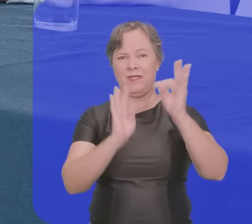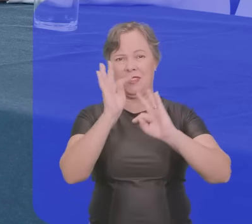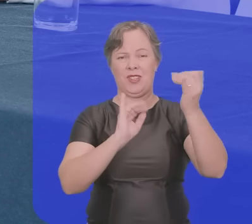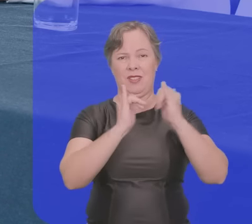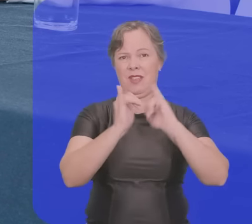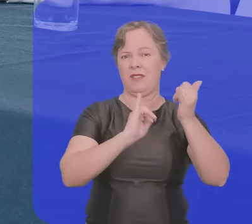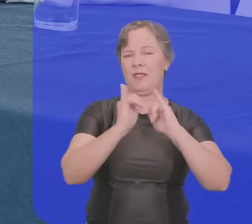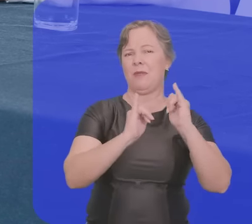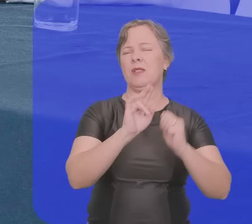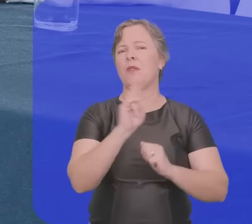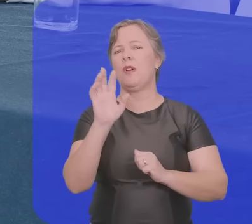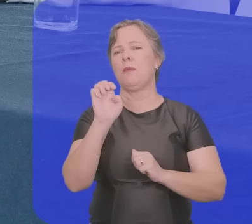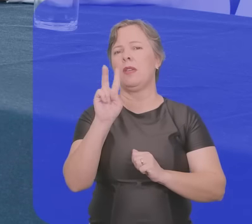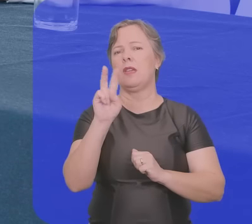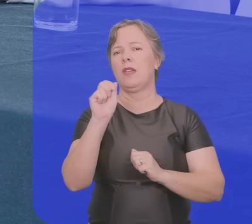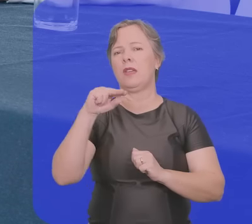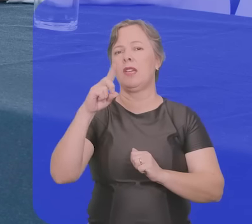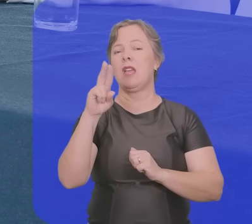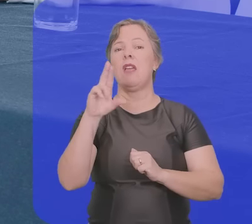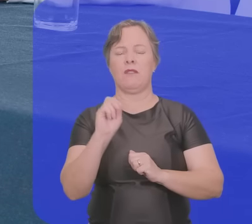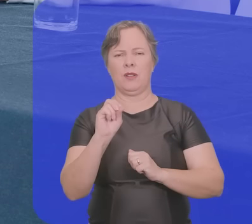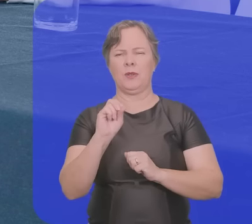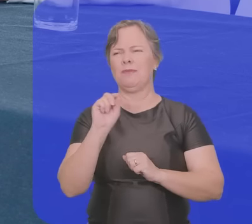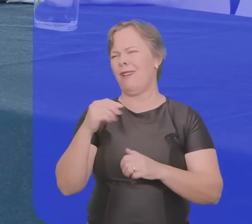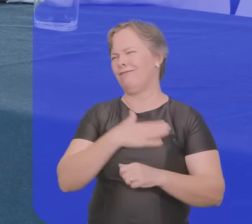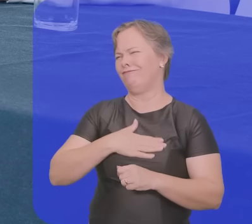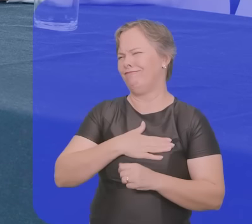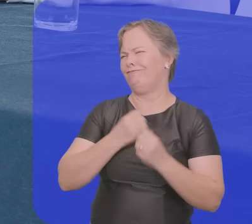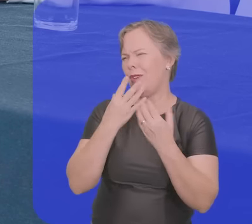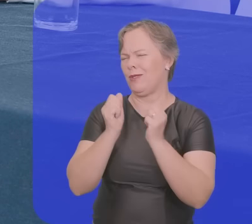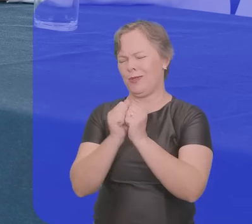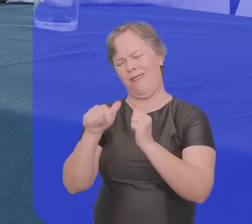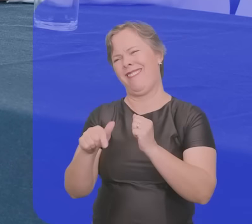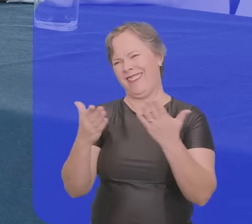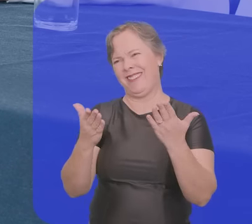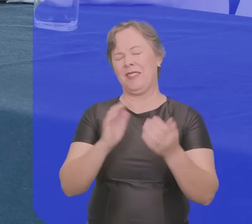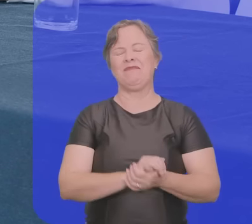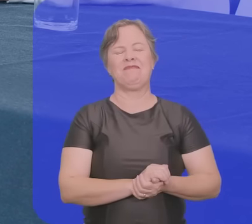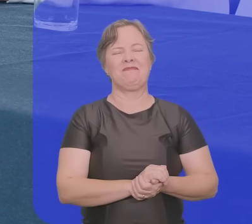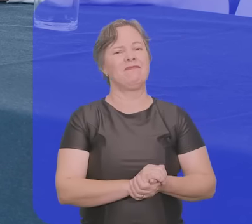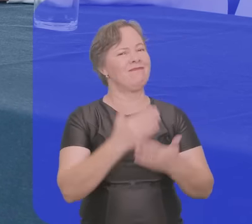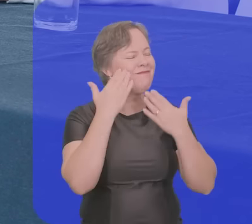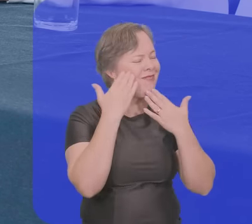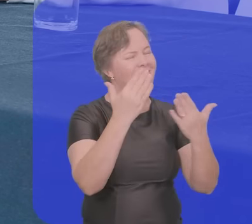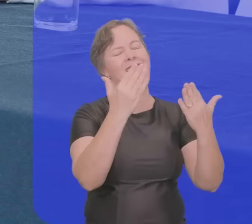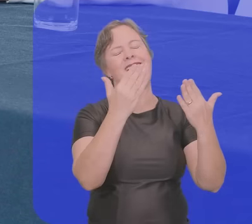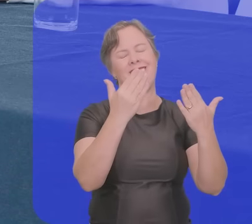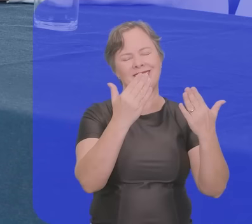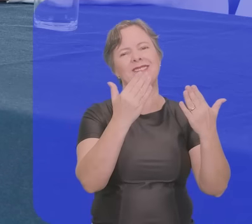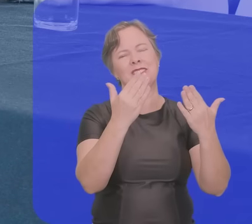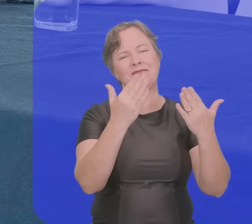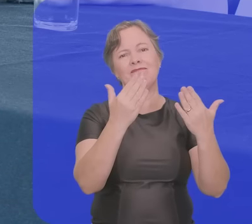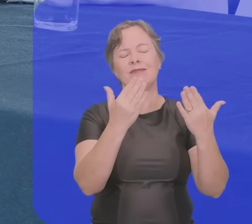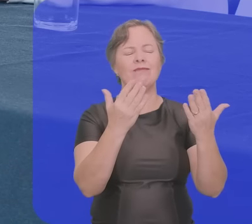em Tecnologia da Informação, o Evandro Ornelas Mineiro. Evandro, um grande prazer ter você aqui com a gente, viu? Muito obrigado,